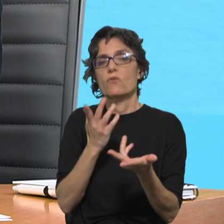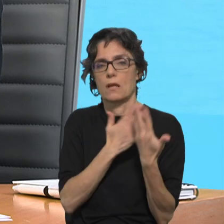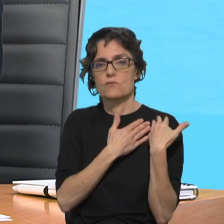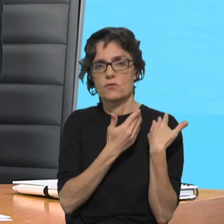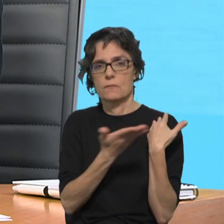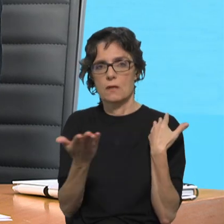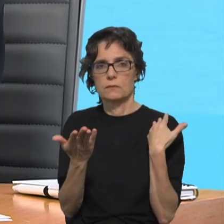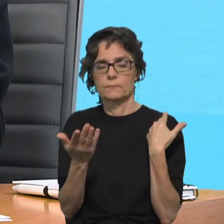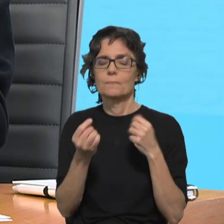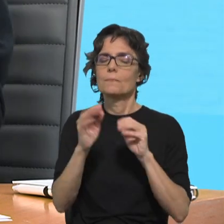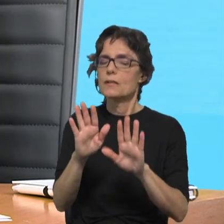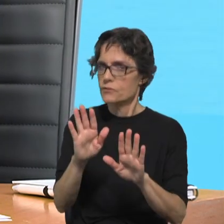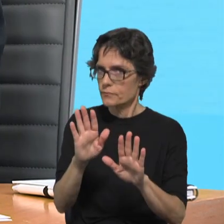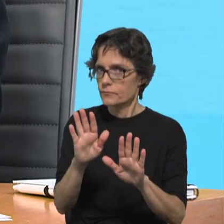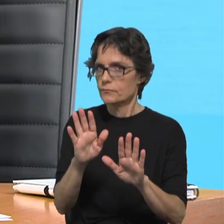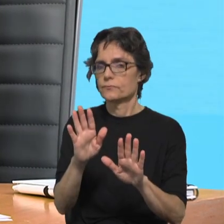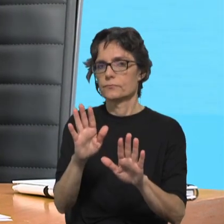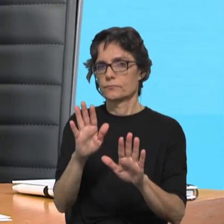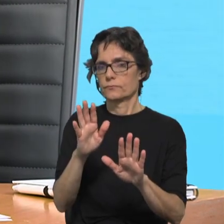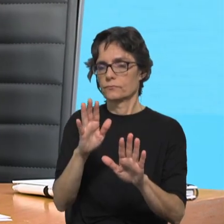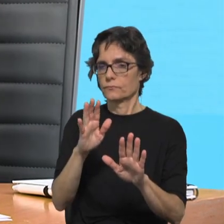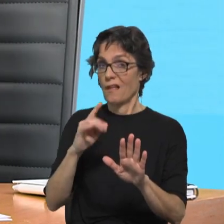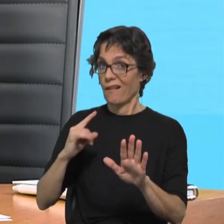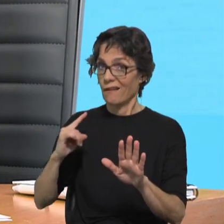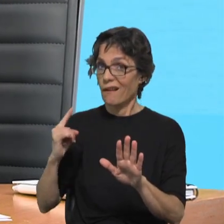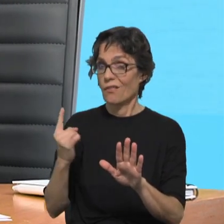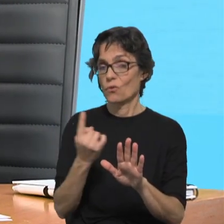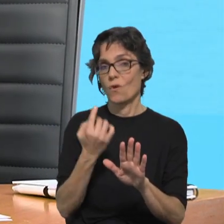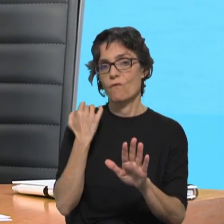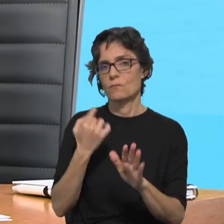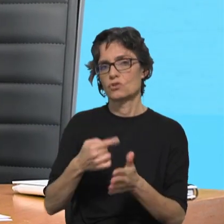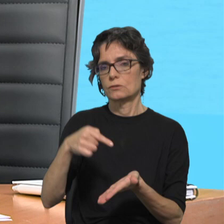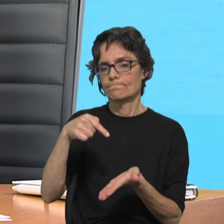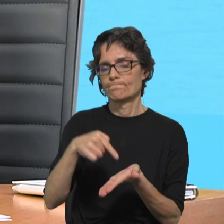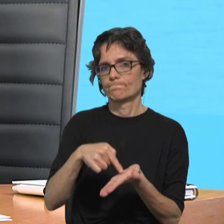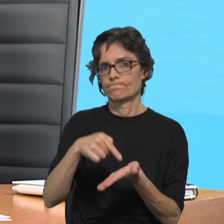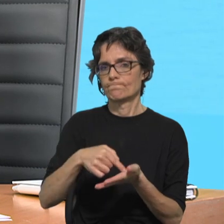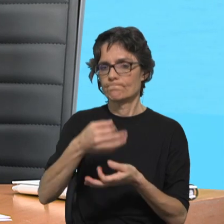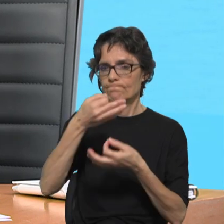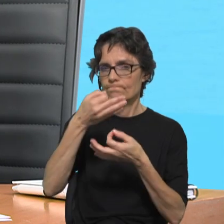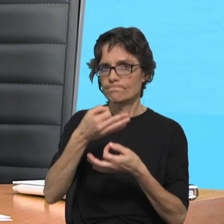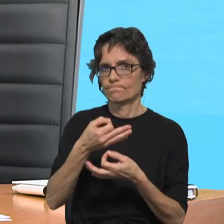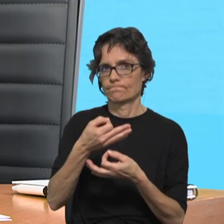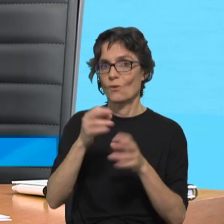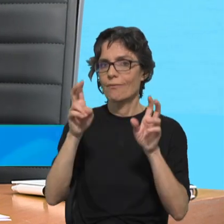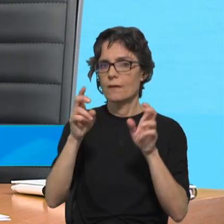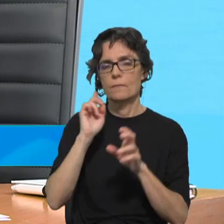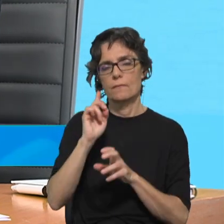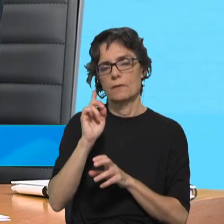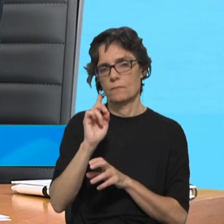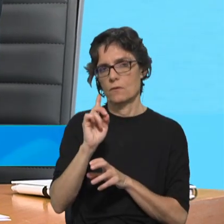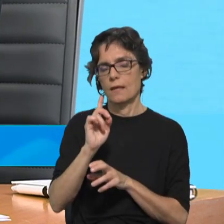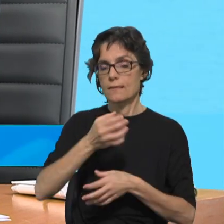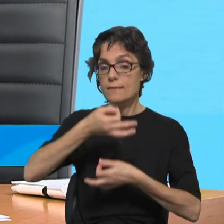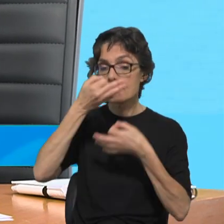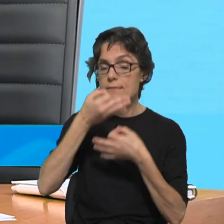também, como todos nós, temos que ser rigorosos. É importante falar deste tema. Falar deste tema com